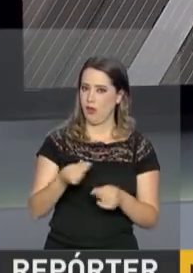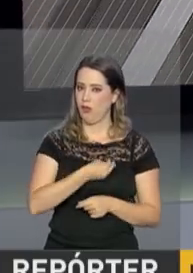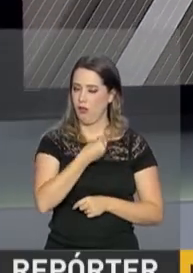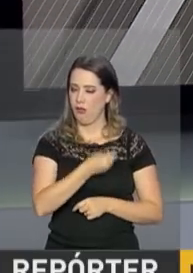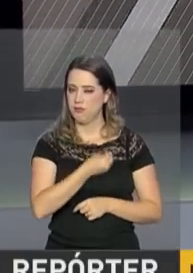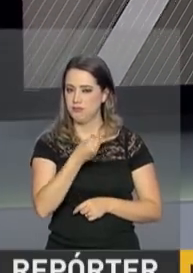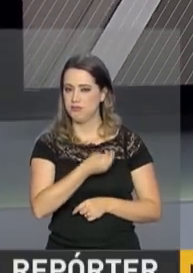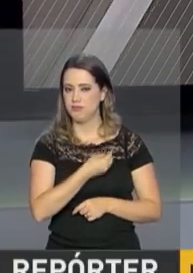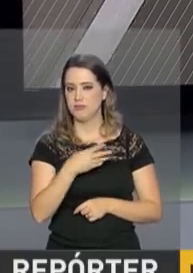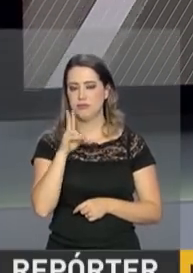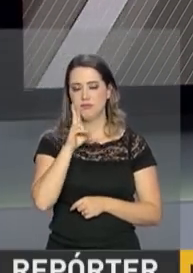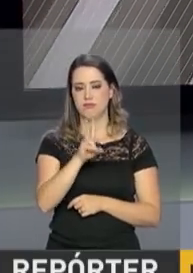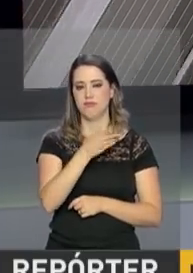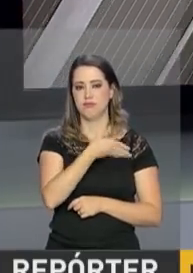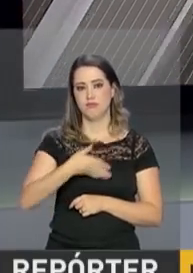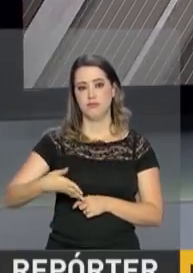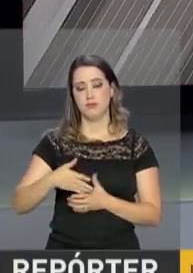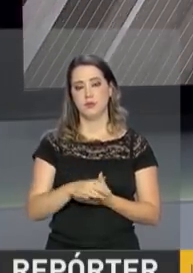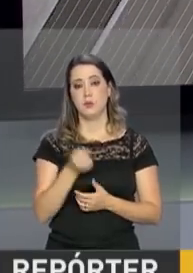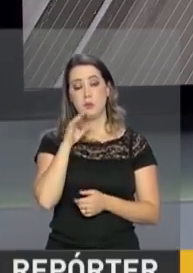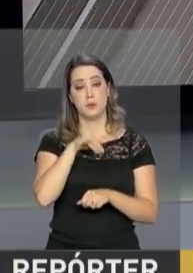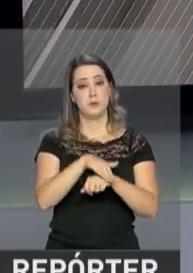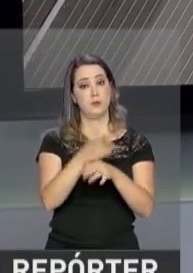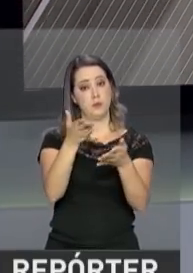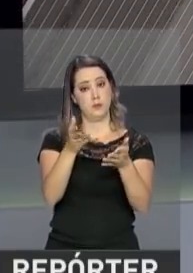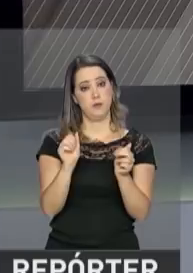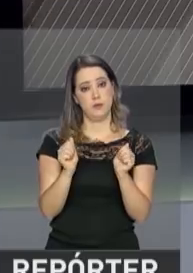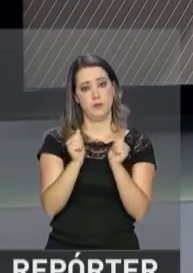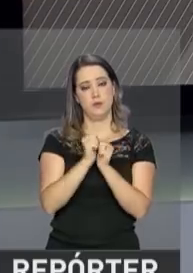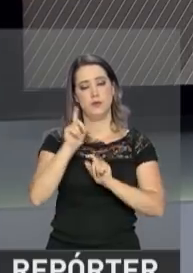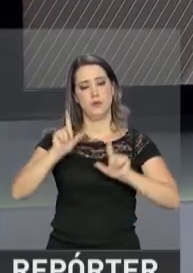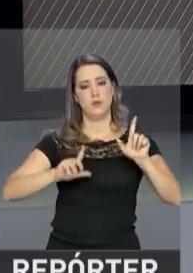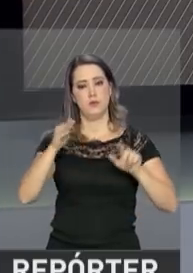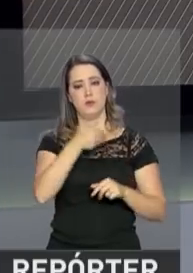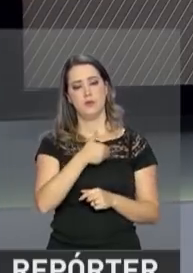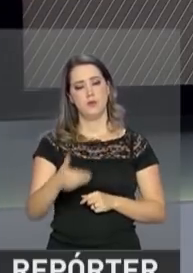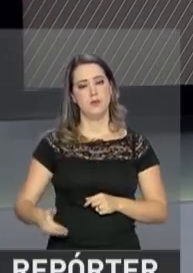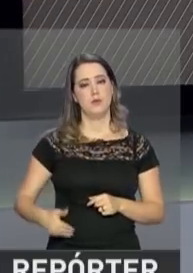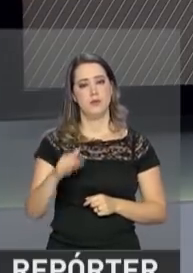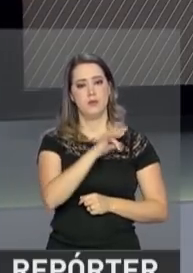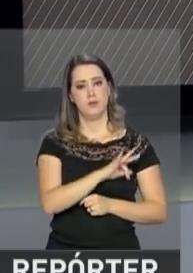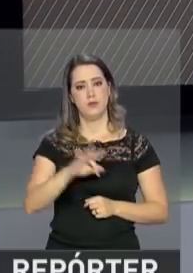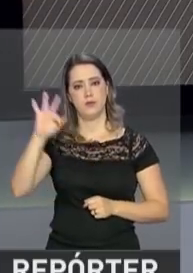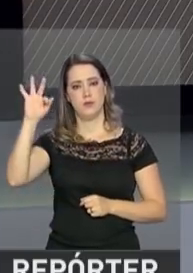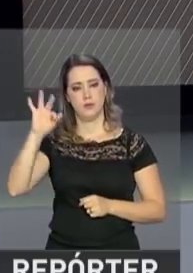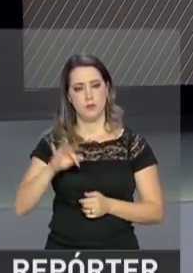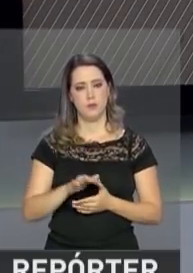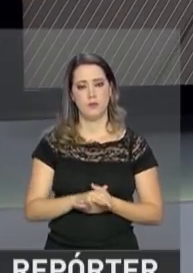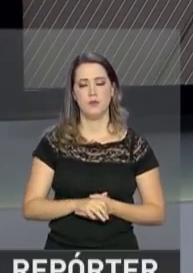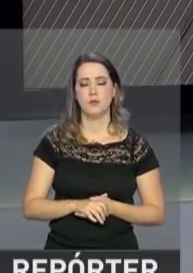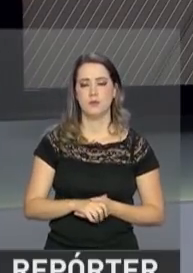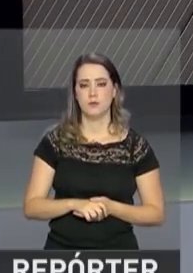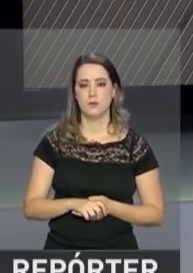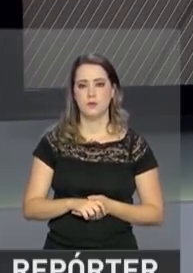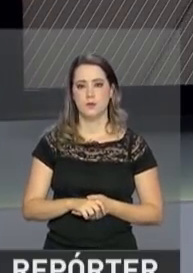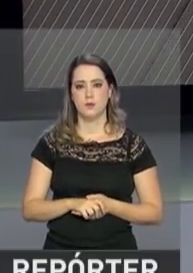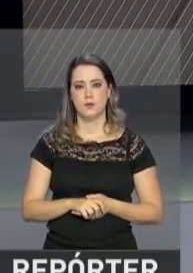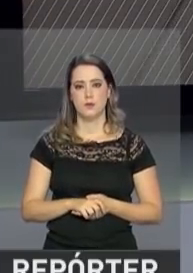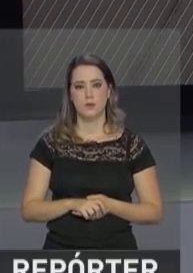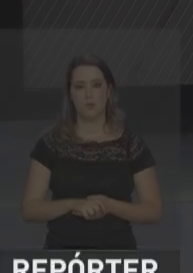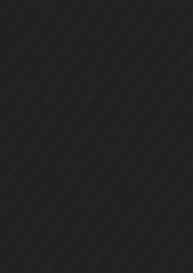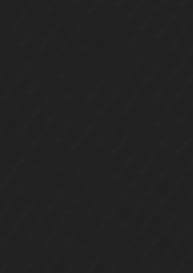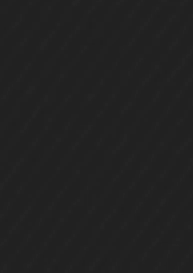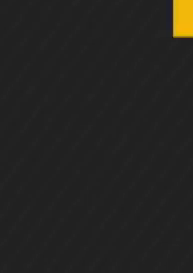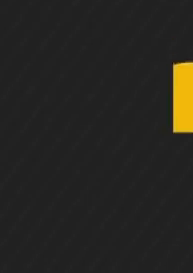na página da nbr na internet uma boa noite pra você continue com a gente aqui na nbr a tv do governo federal